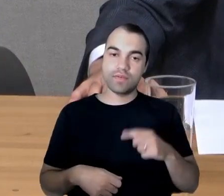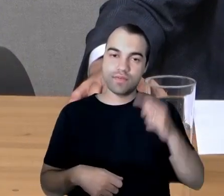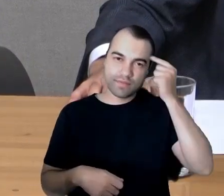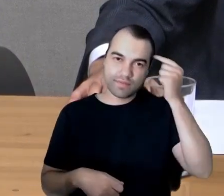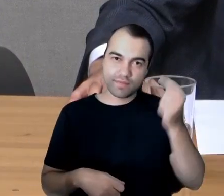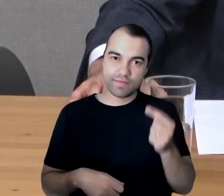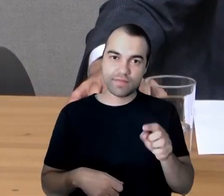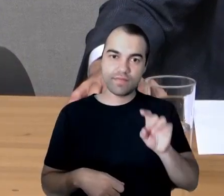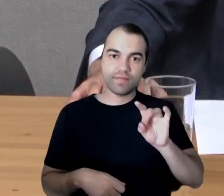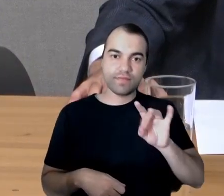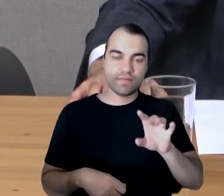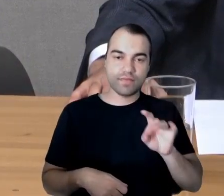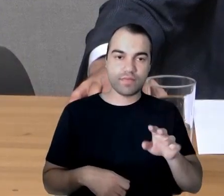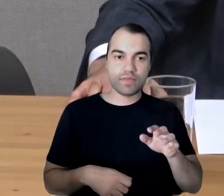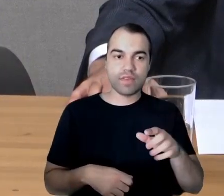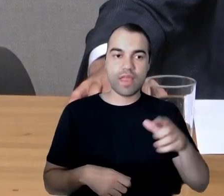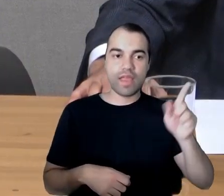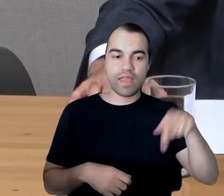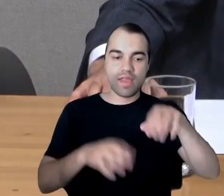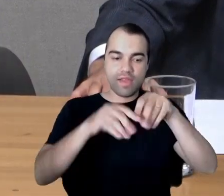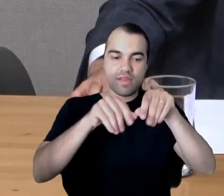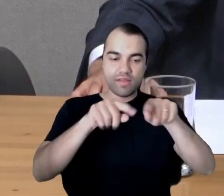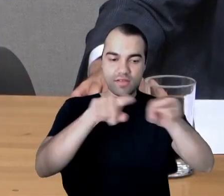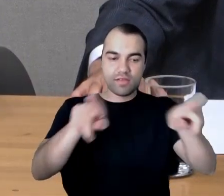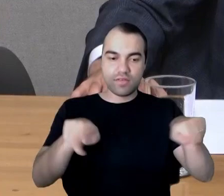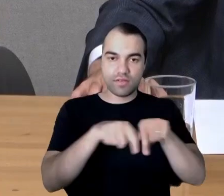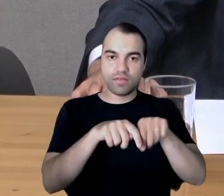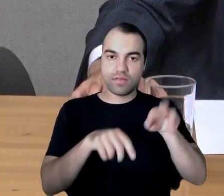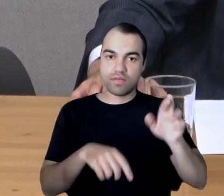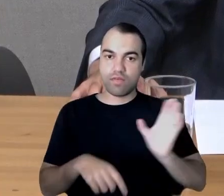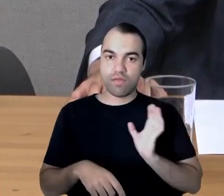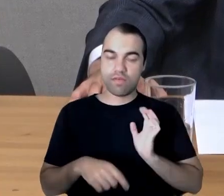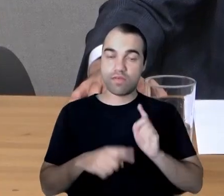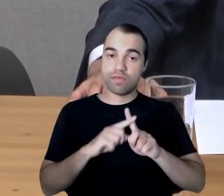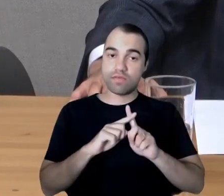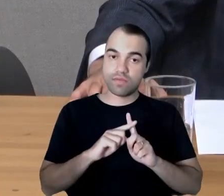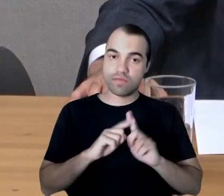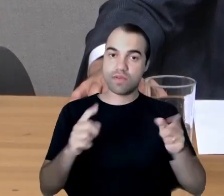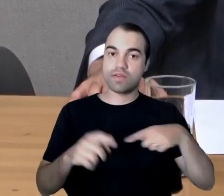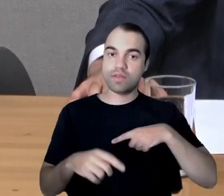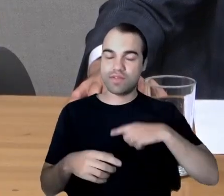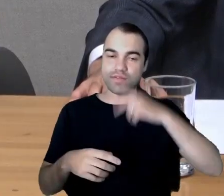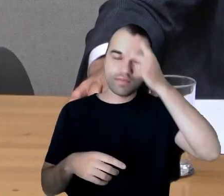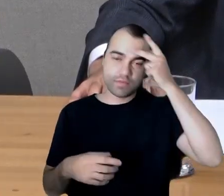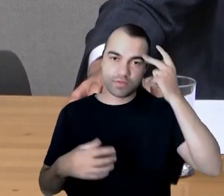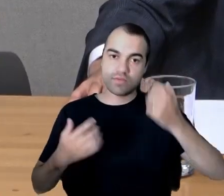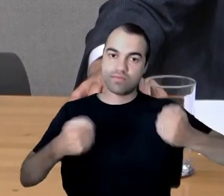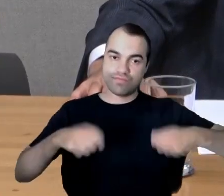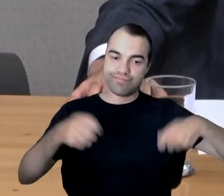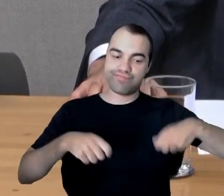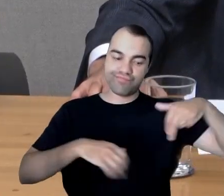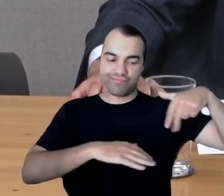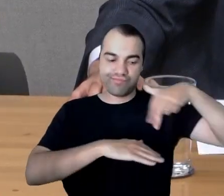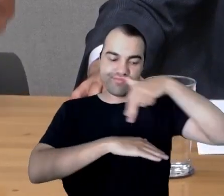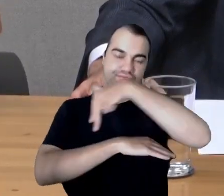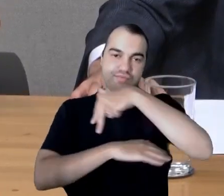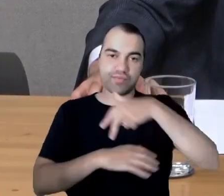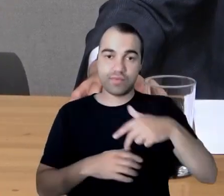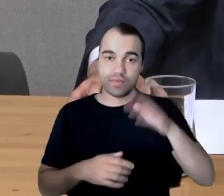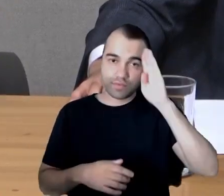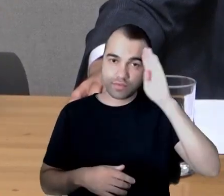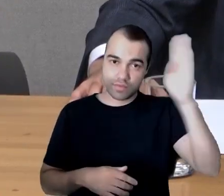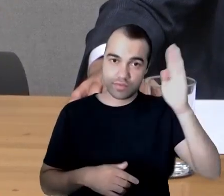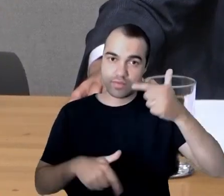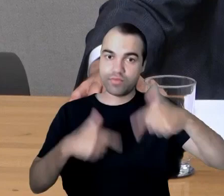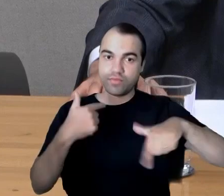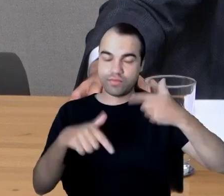que é uma terra sem lei Porque é importante dizer que tem muita gente que precisa andar a pé no laguçu no Lago Norte especialmente aqueles que trabalham para garantir